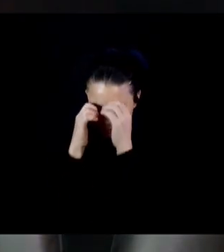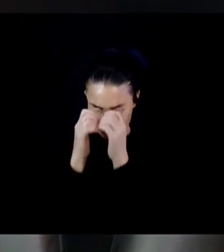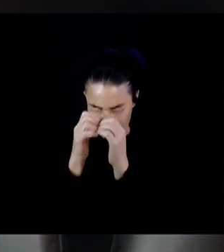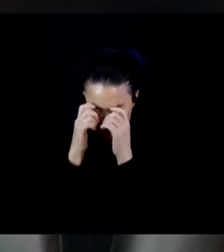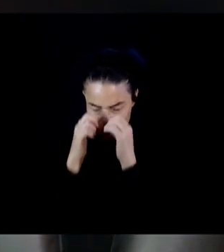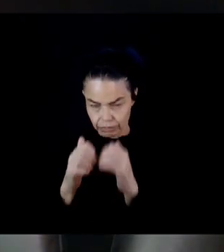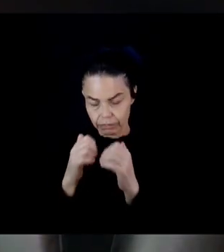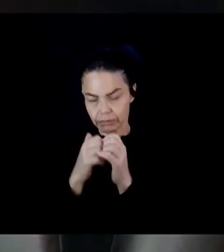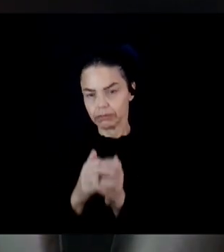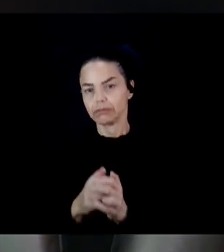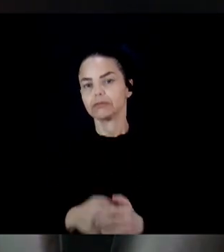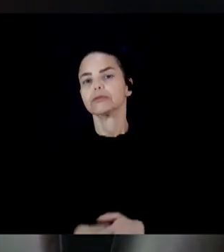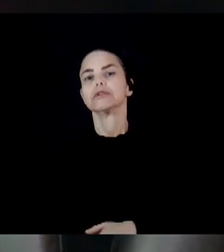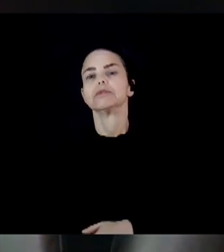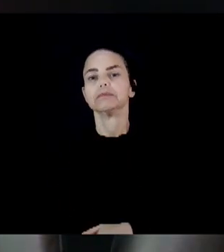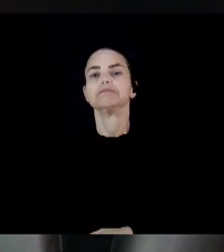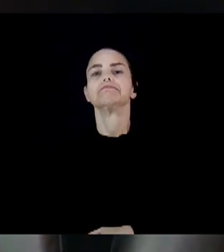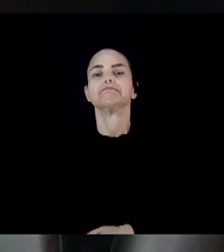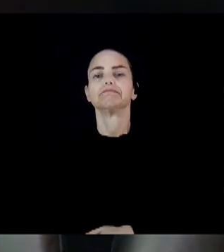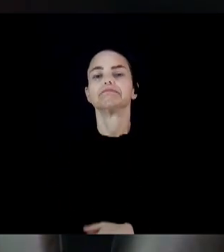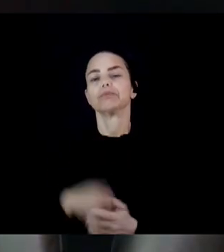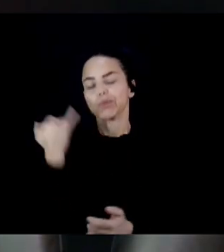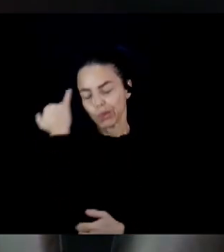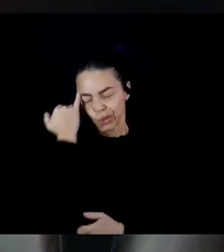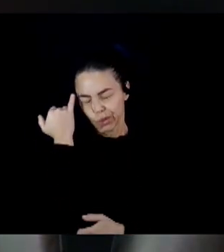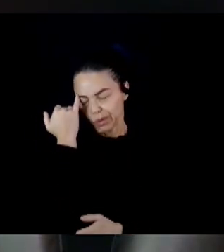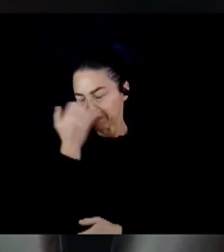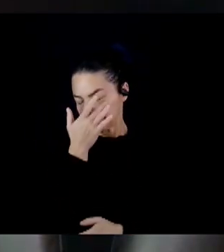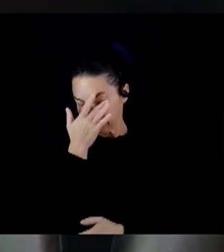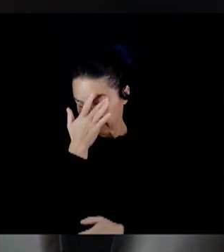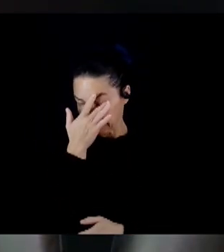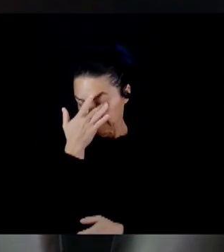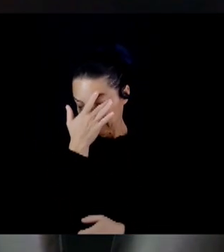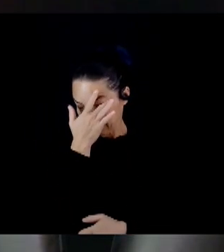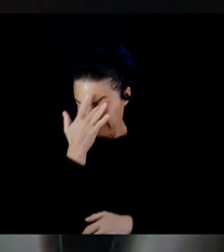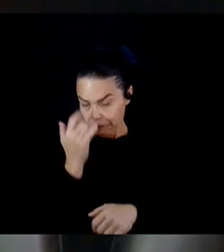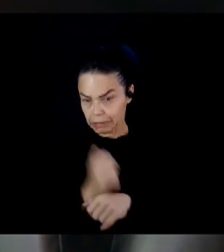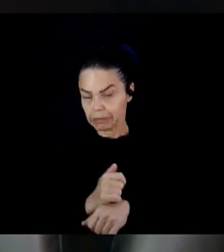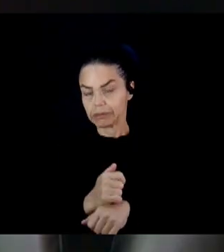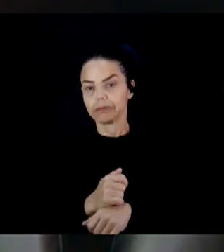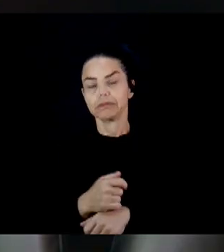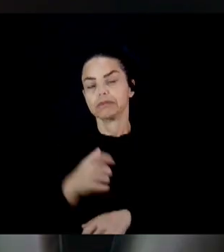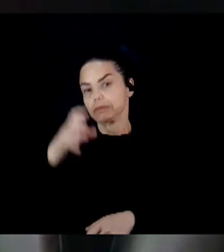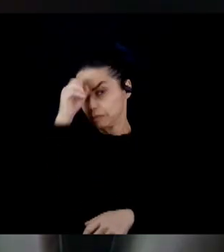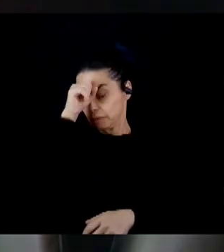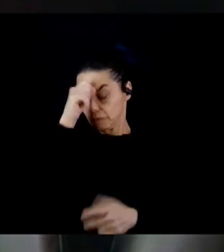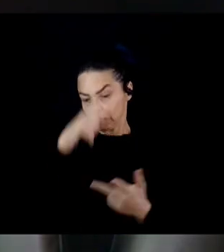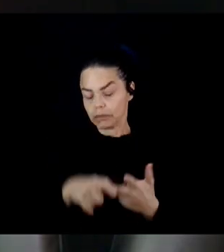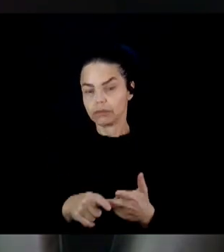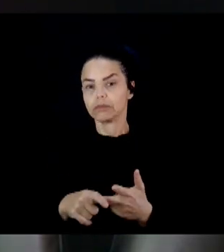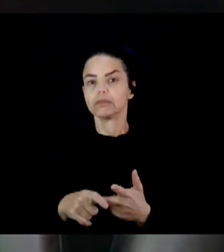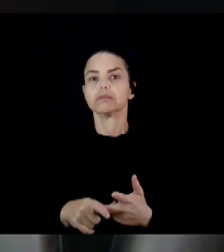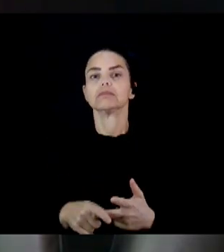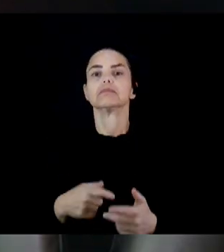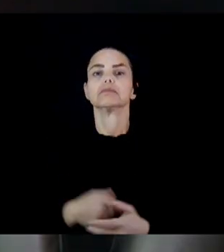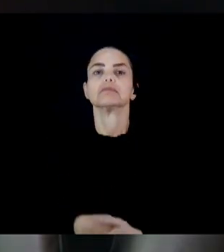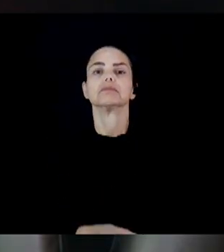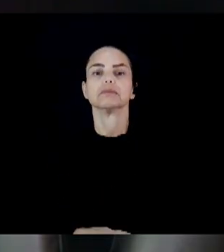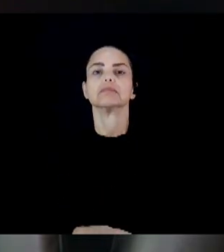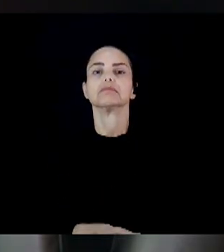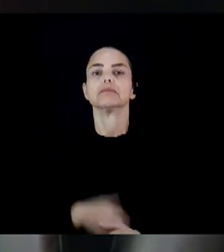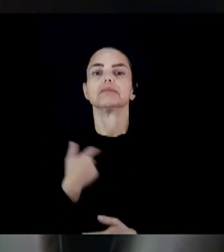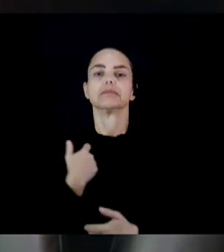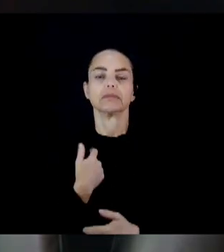piloto automático, ele fica preguiçoso, né? Ele para de aprender, para de criar sinapses, e aí ele vai